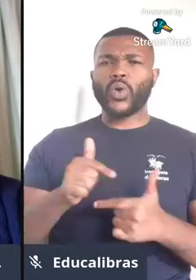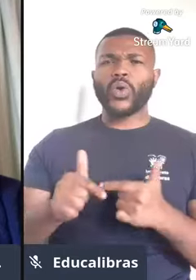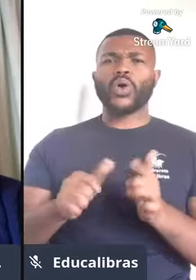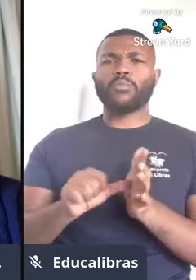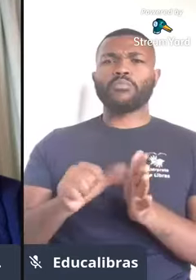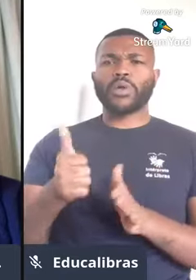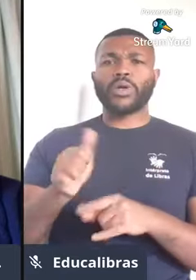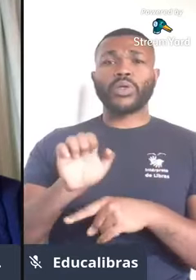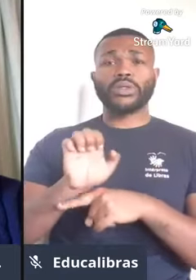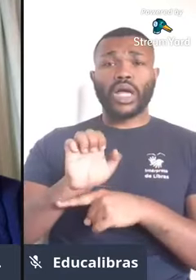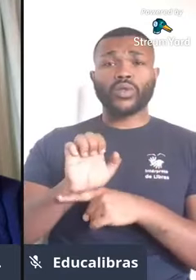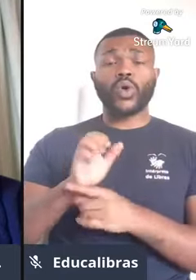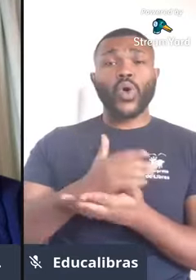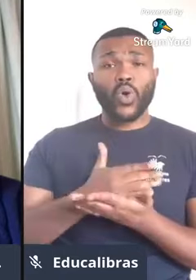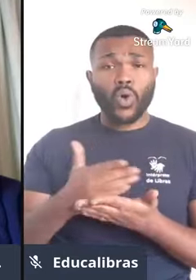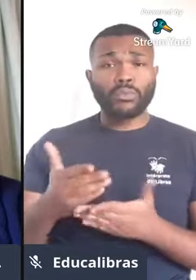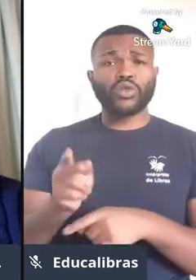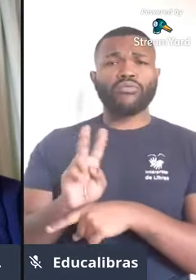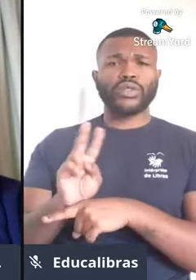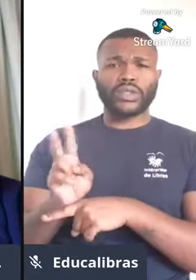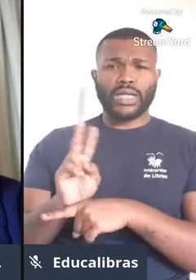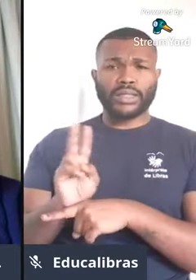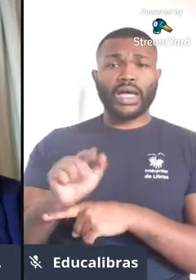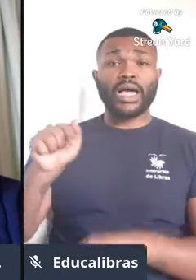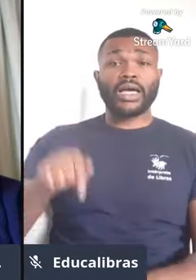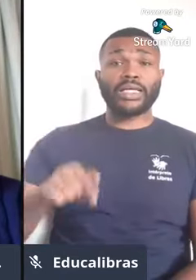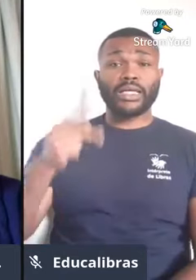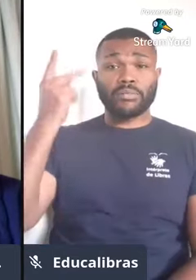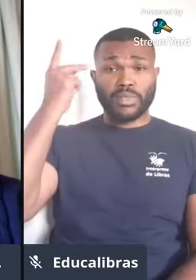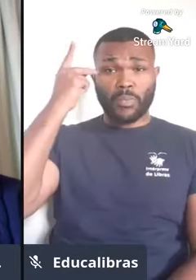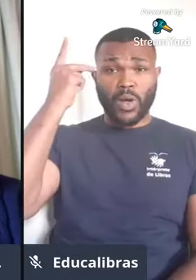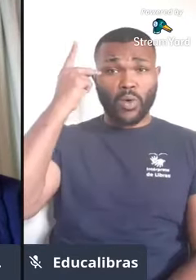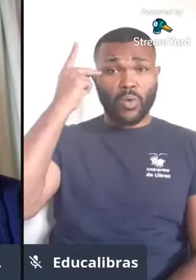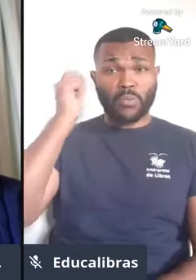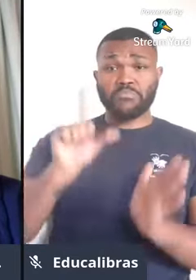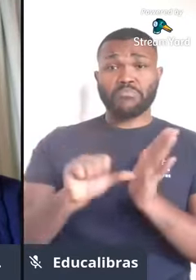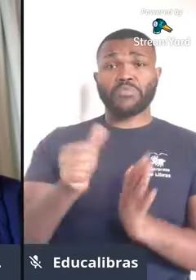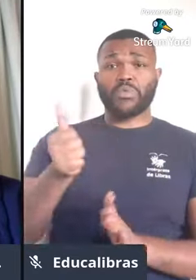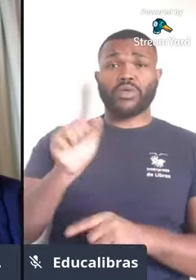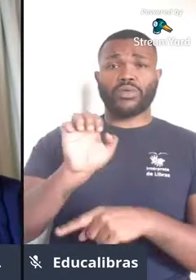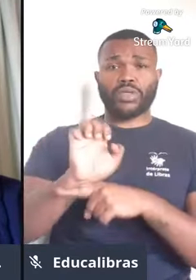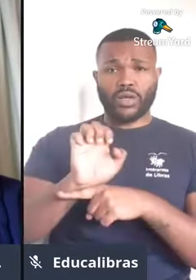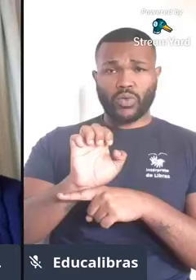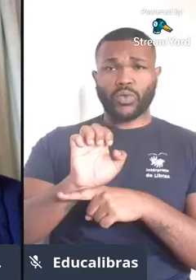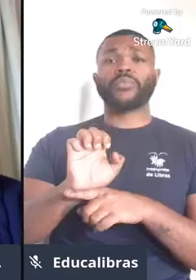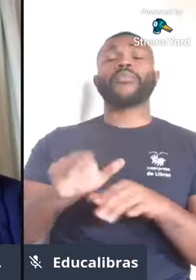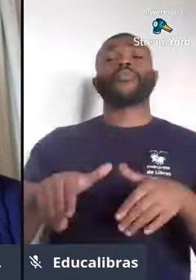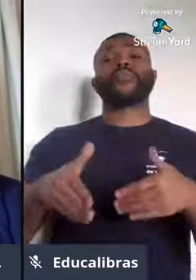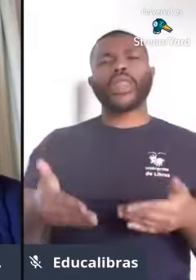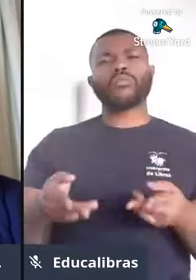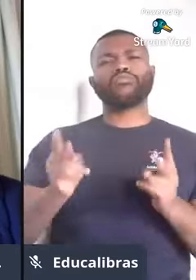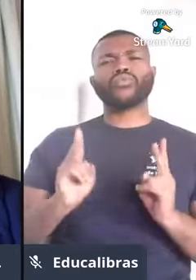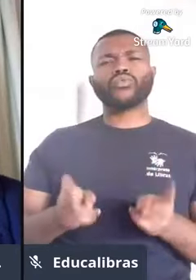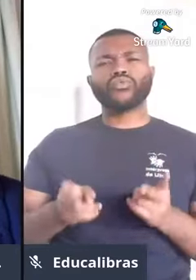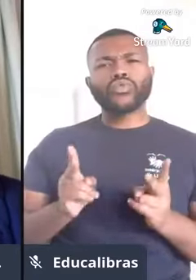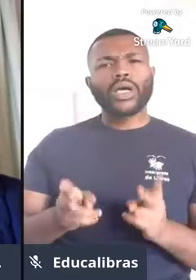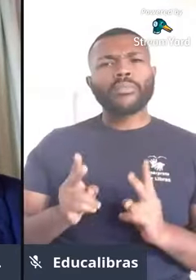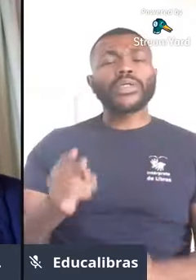começou a fiscalizar o cumprimento da lei de cota foi aqui no estado de São Paulo. E o que nós temos buscado fazer sempre